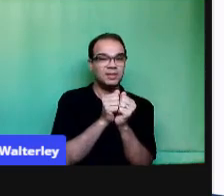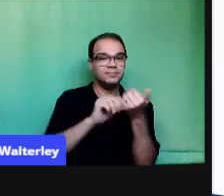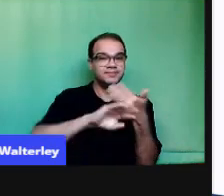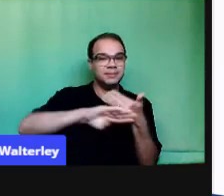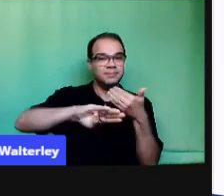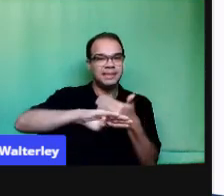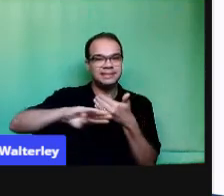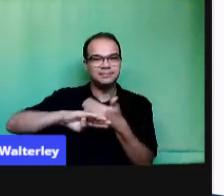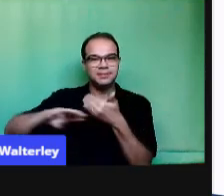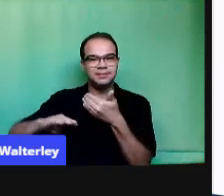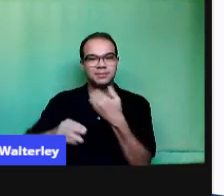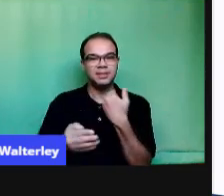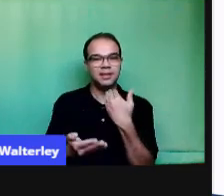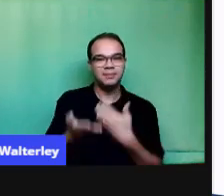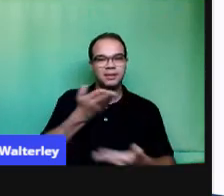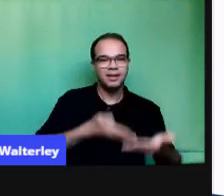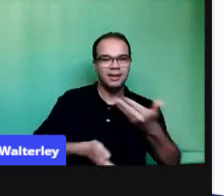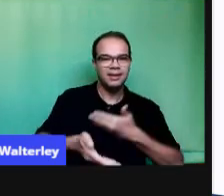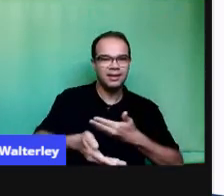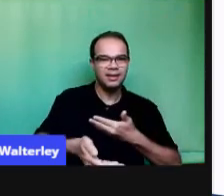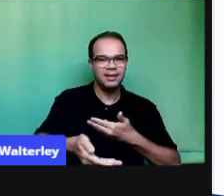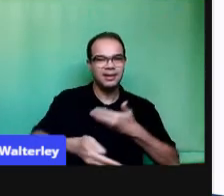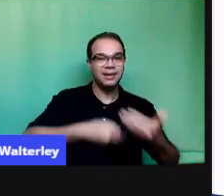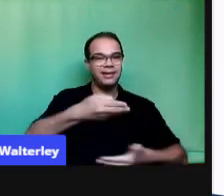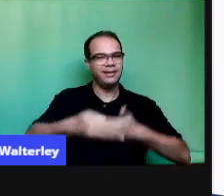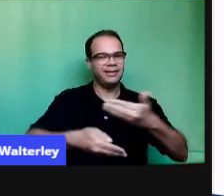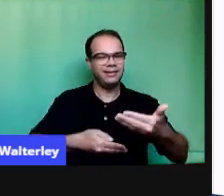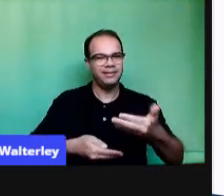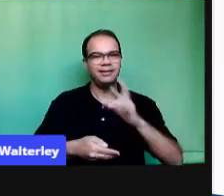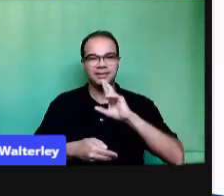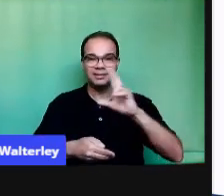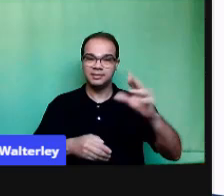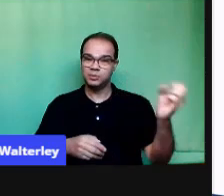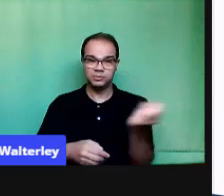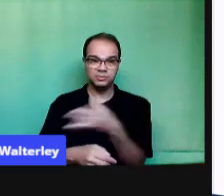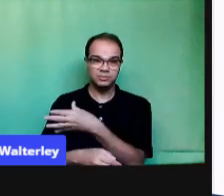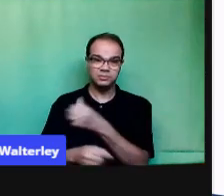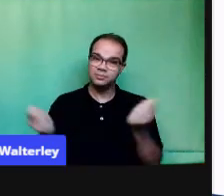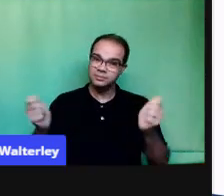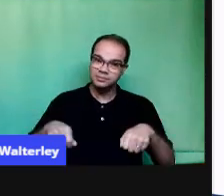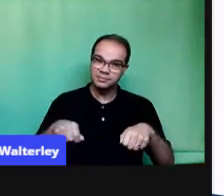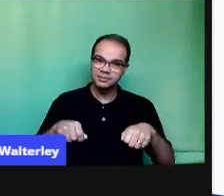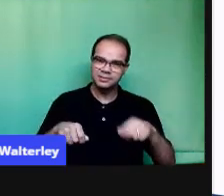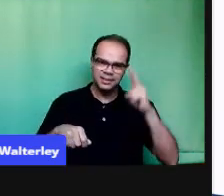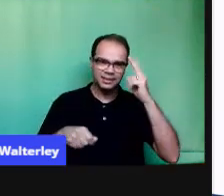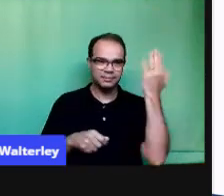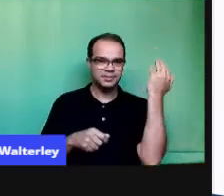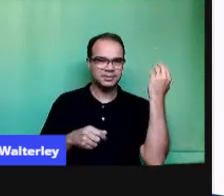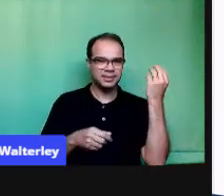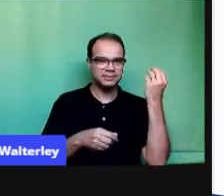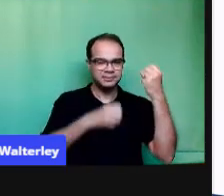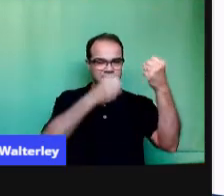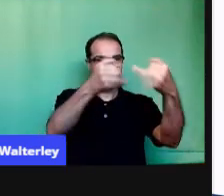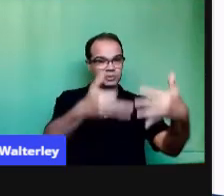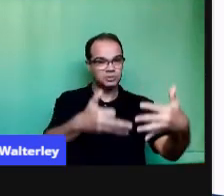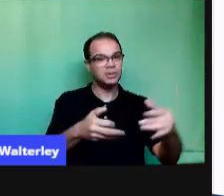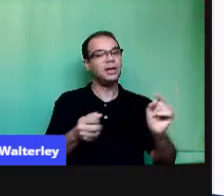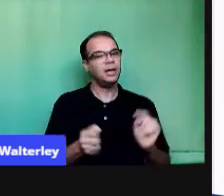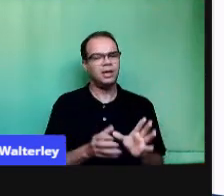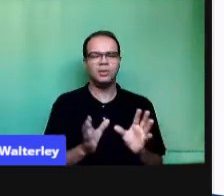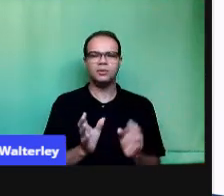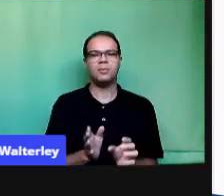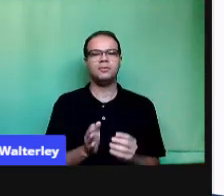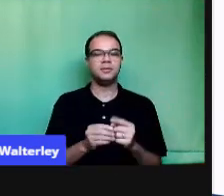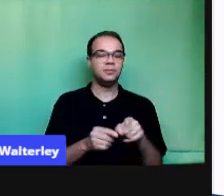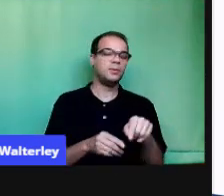nova interação, eles vão criar as novas respostas. Então, da mesma maneira do exemplo anterior, vocês vão colocar perguntas em cada um